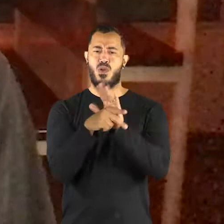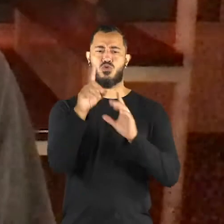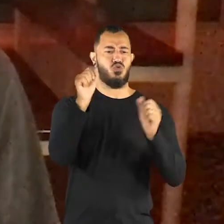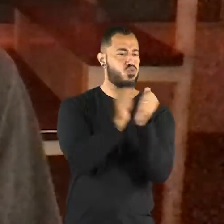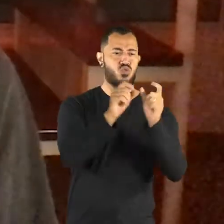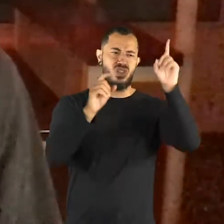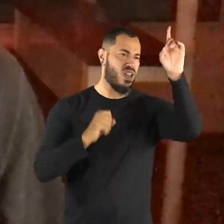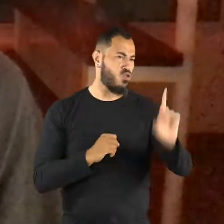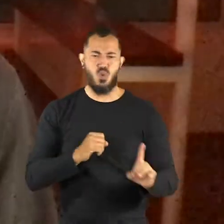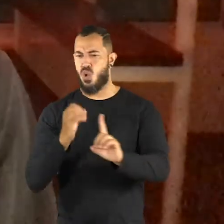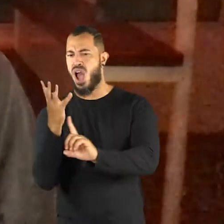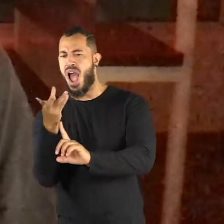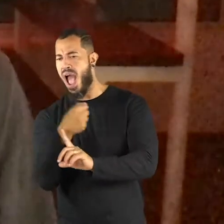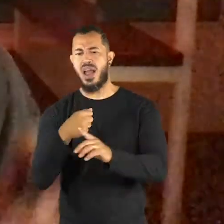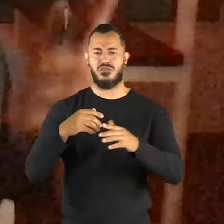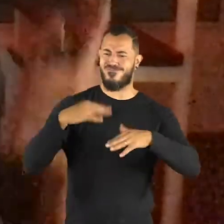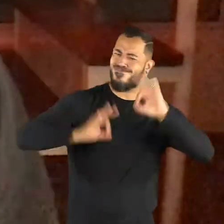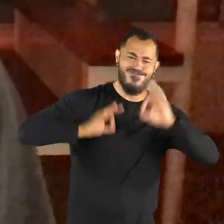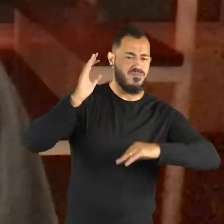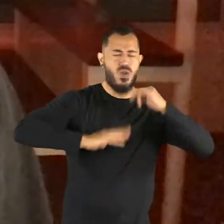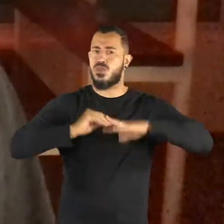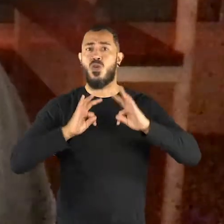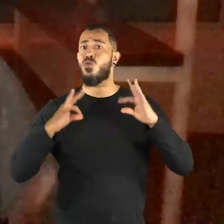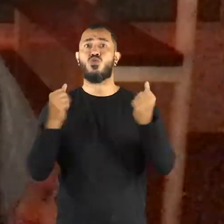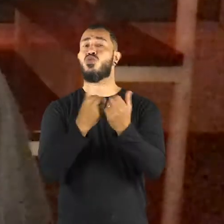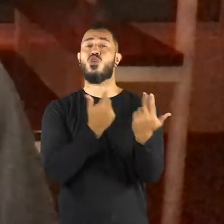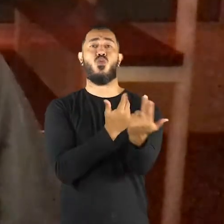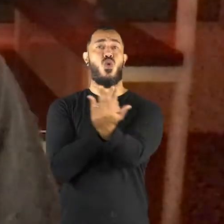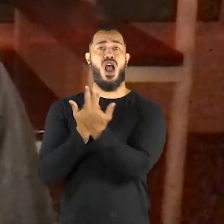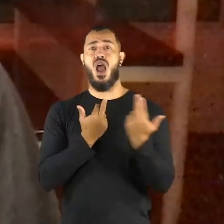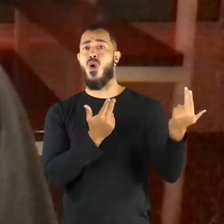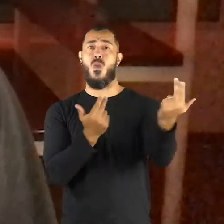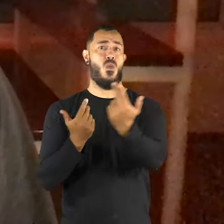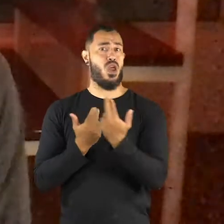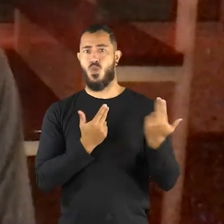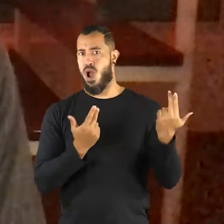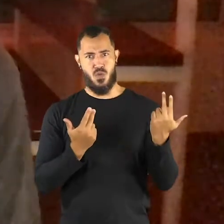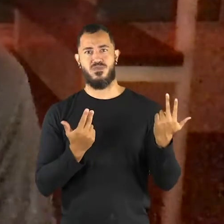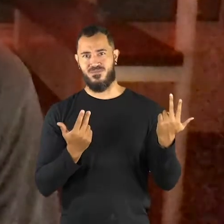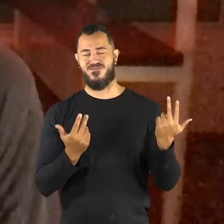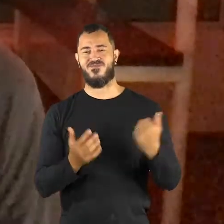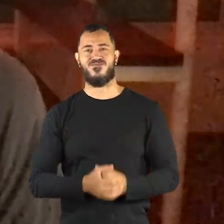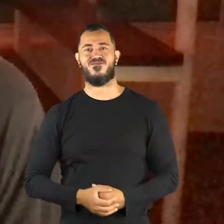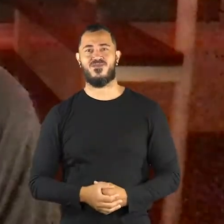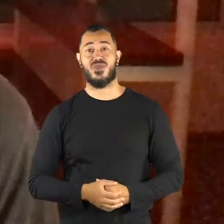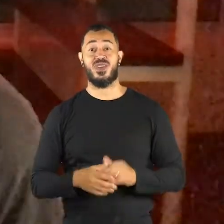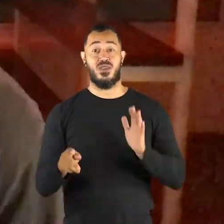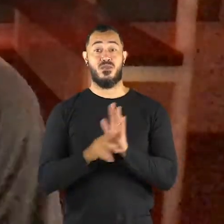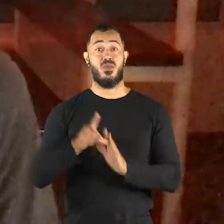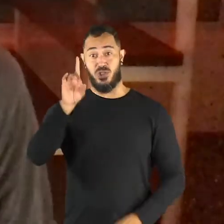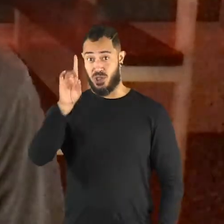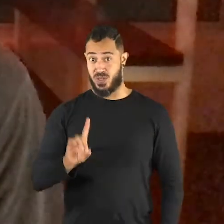de arte, da produção. Todo mundo tem que estar na mesma página após esse documento estar feito. Bom, a direção de